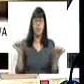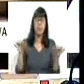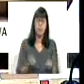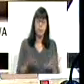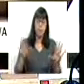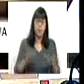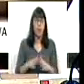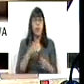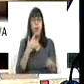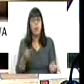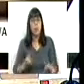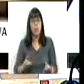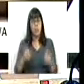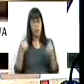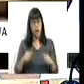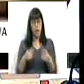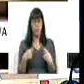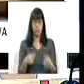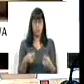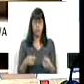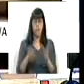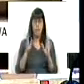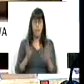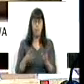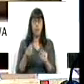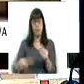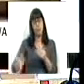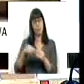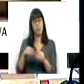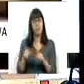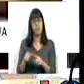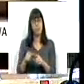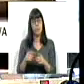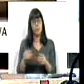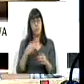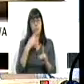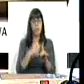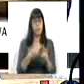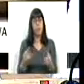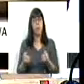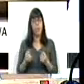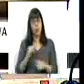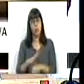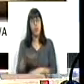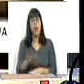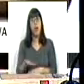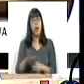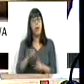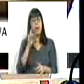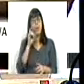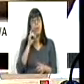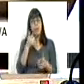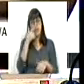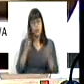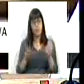pior de que não perceber que há custos que têm que ser compensados com ganhos ou poupanças noutras áreas. E a proteção